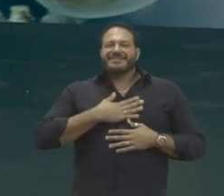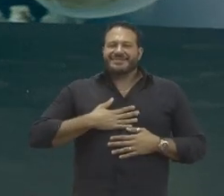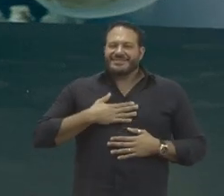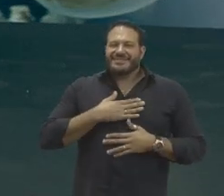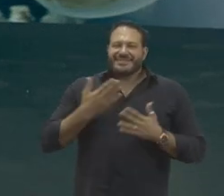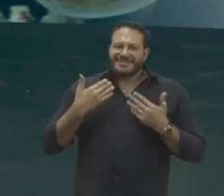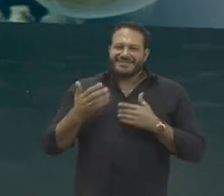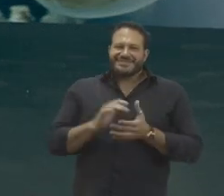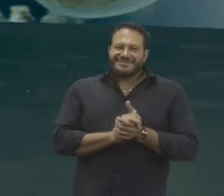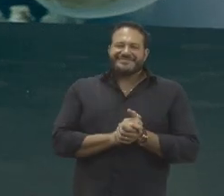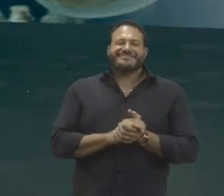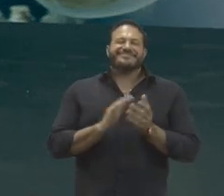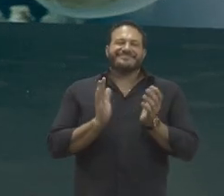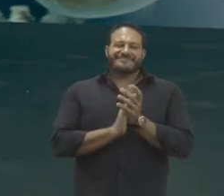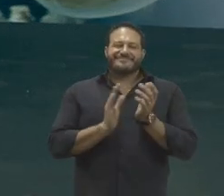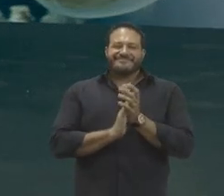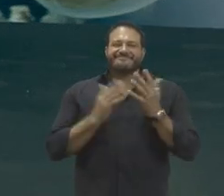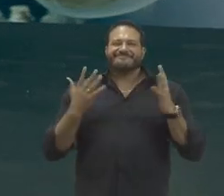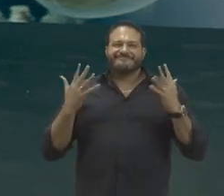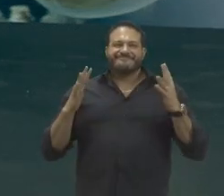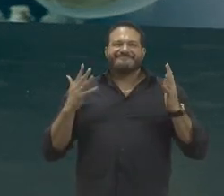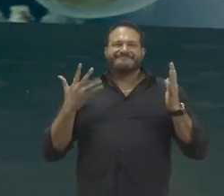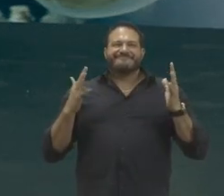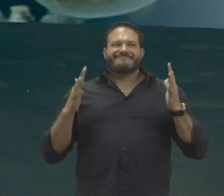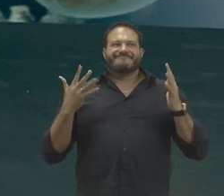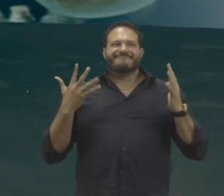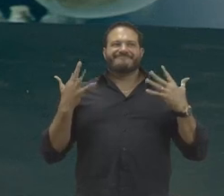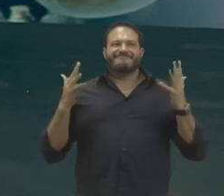da nossa conversa obrigado obrigado